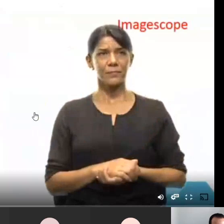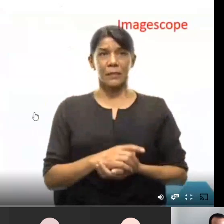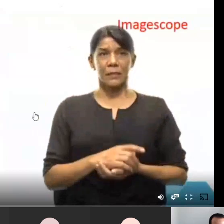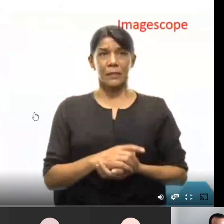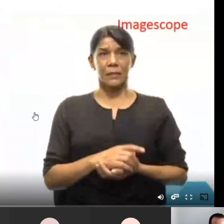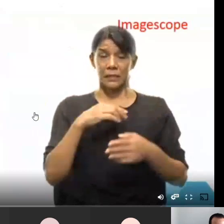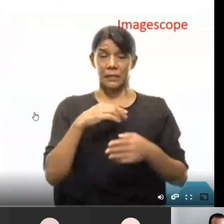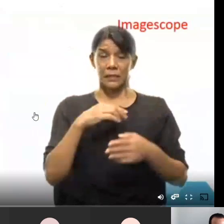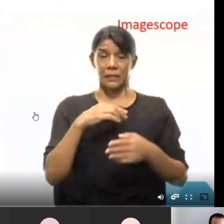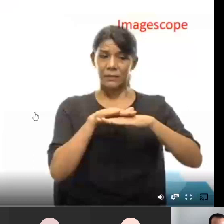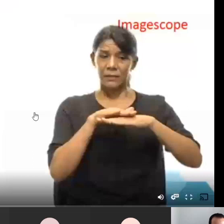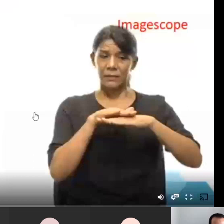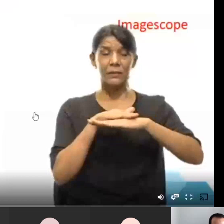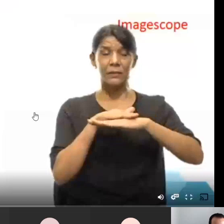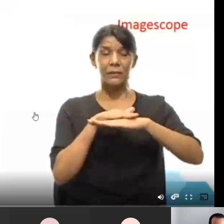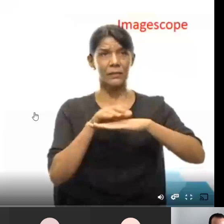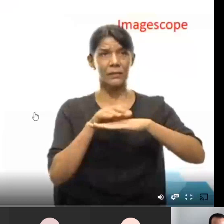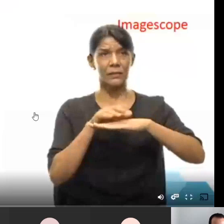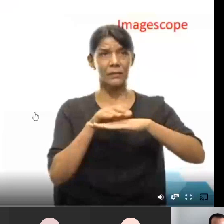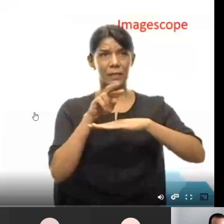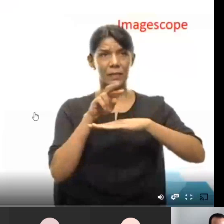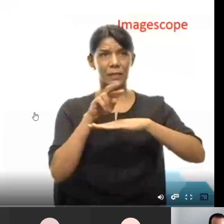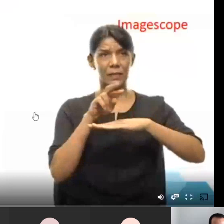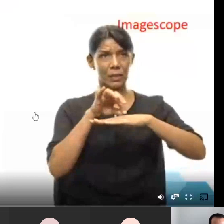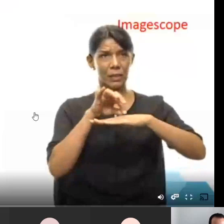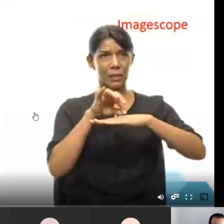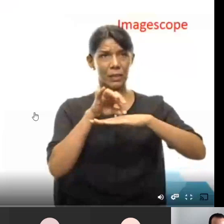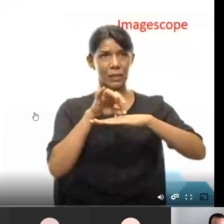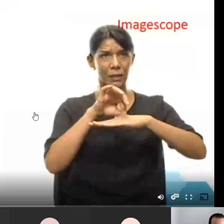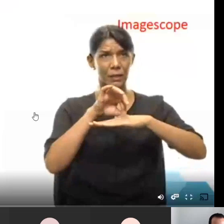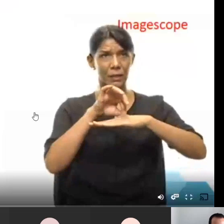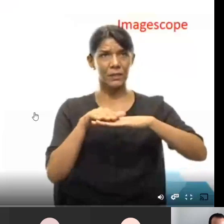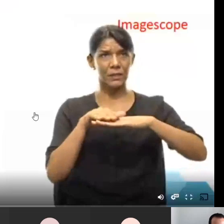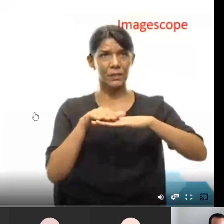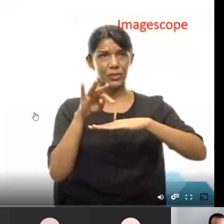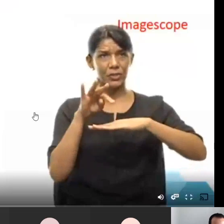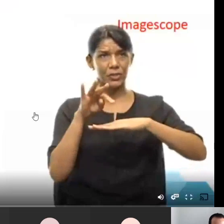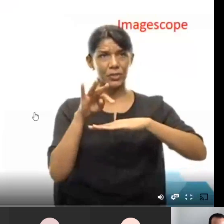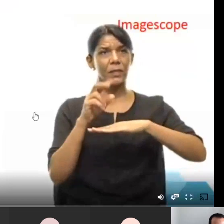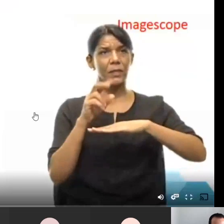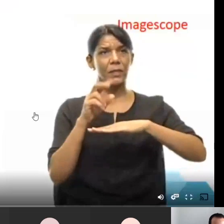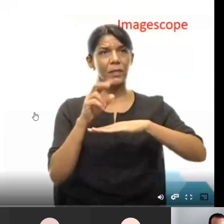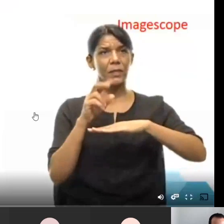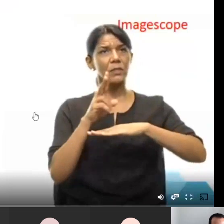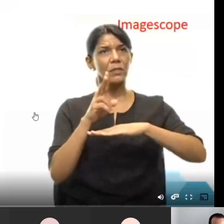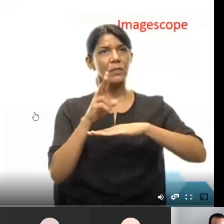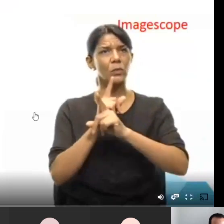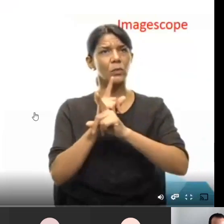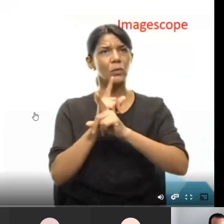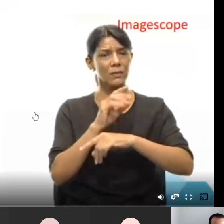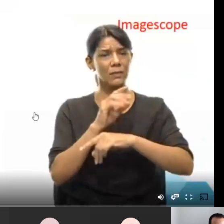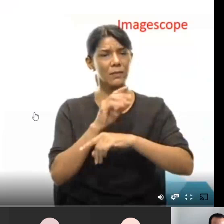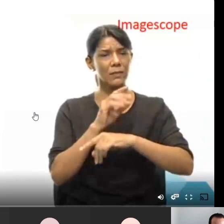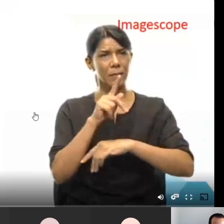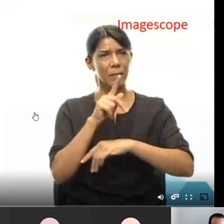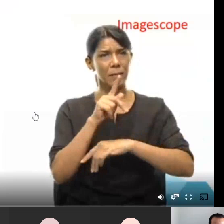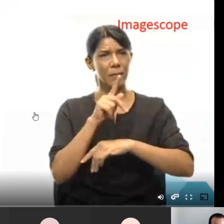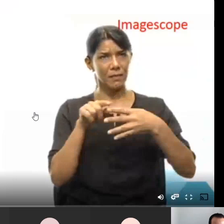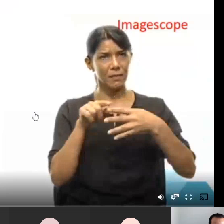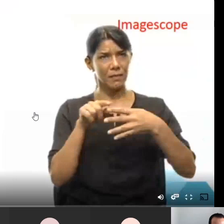haverá queratina, em cima ali da epiderme. Gostaria que vocês localizassem a epiderme e